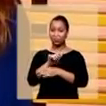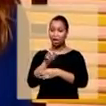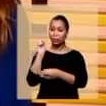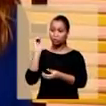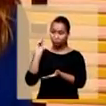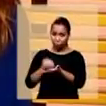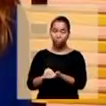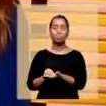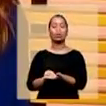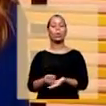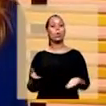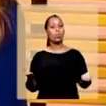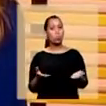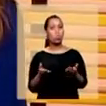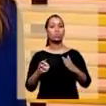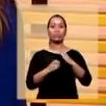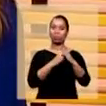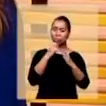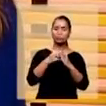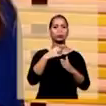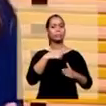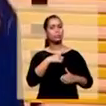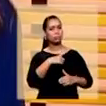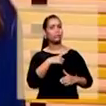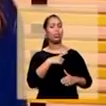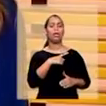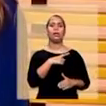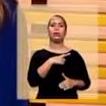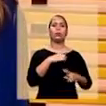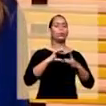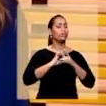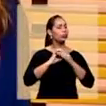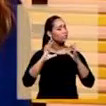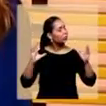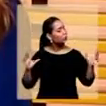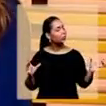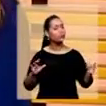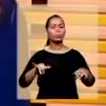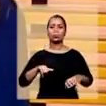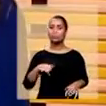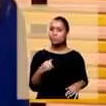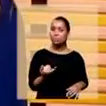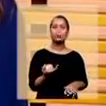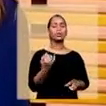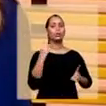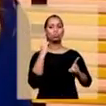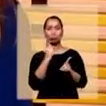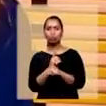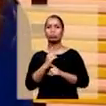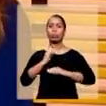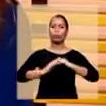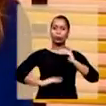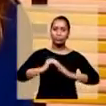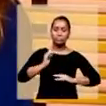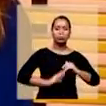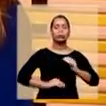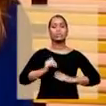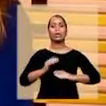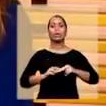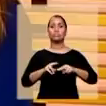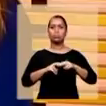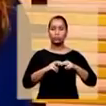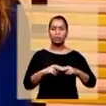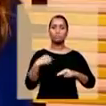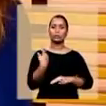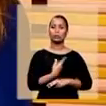vagas. Hoje as empresas elas têm grande oportunidade de encontrar profissionais através